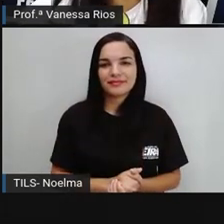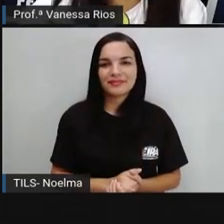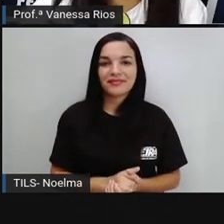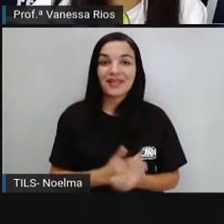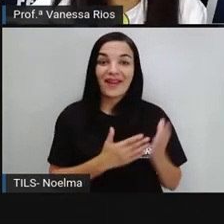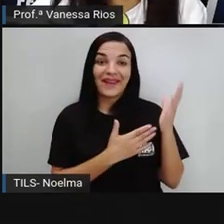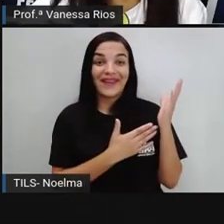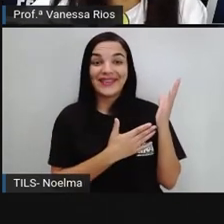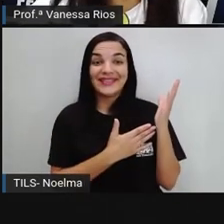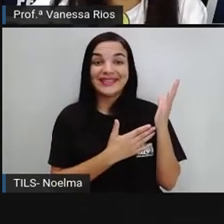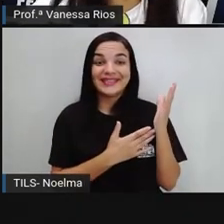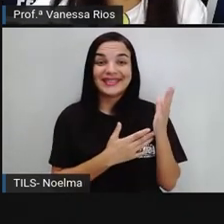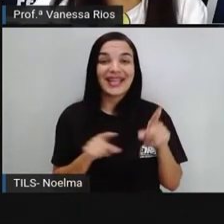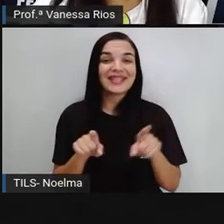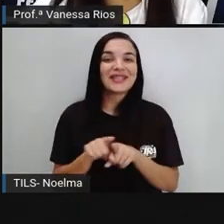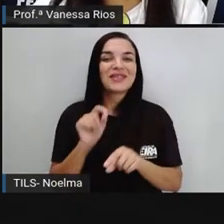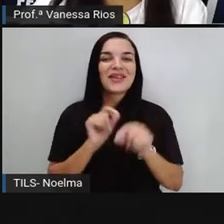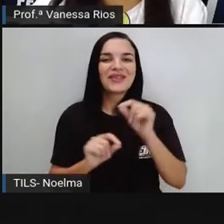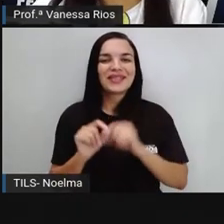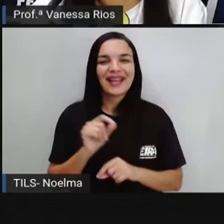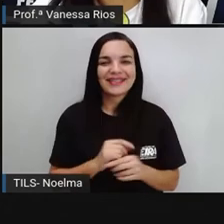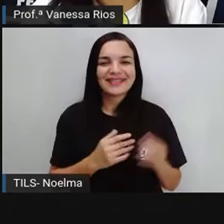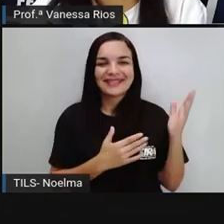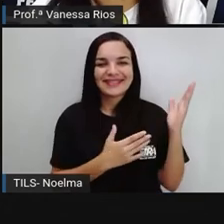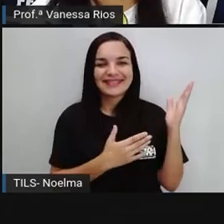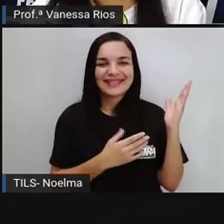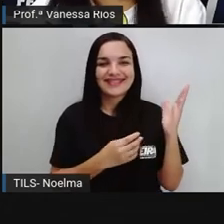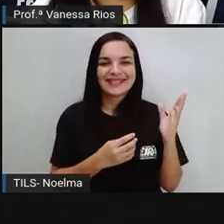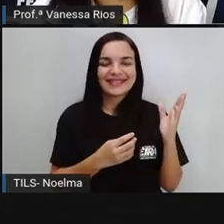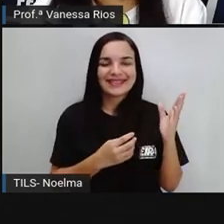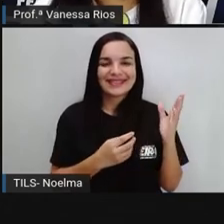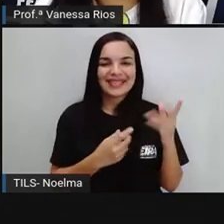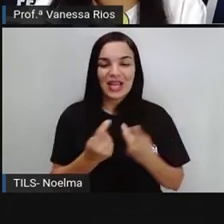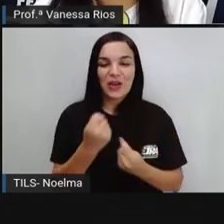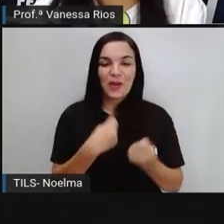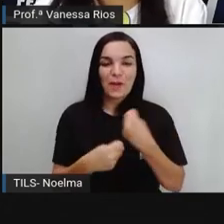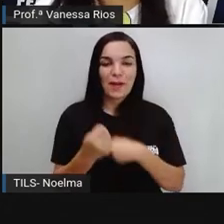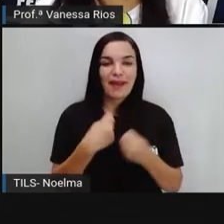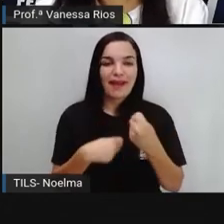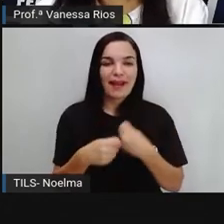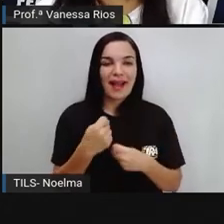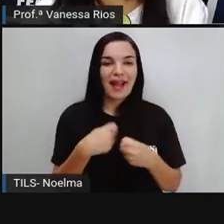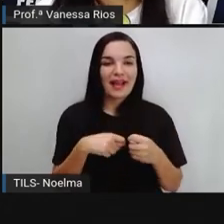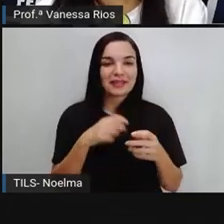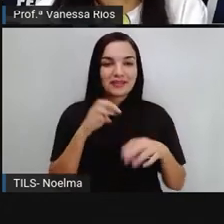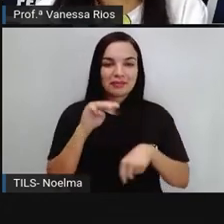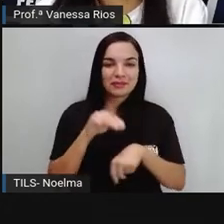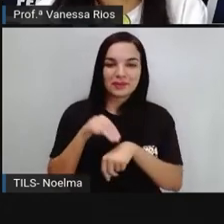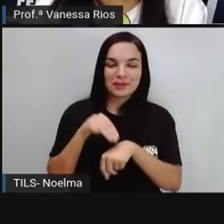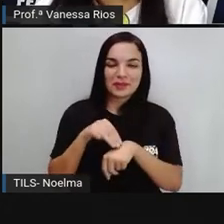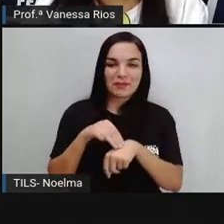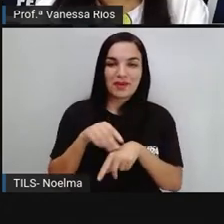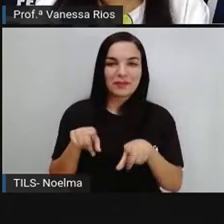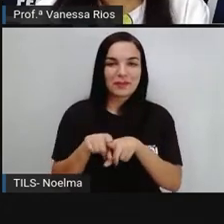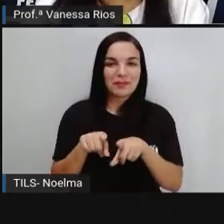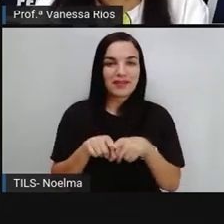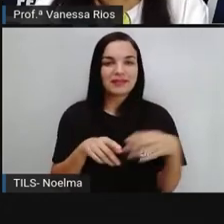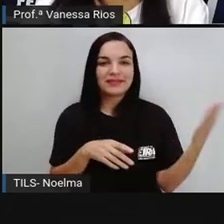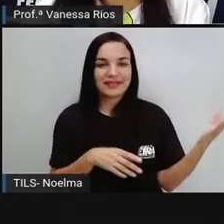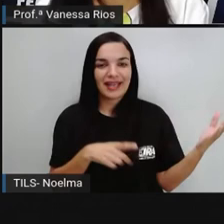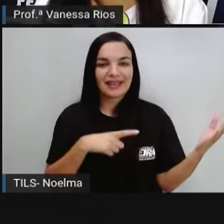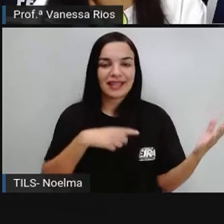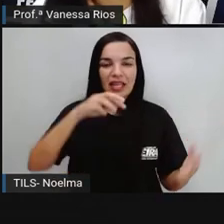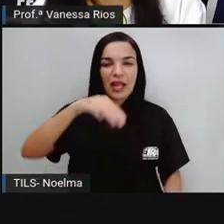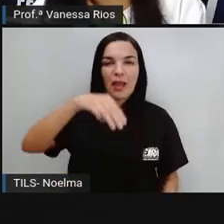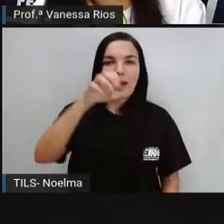E olha só. Aí é o prédio do Mercado Municipal, também uma construção antiga e que guarda